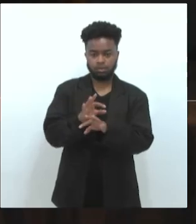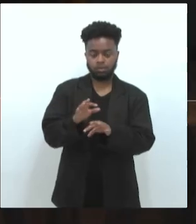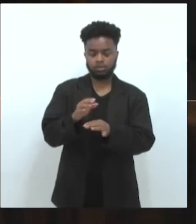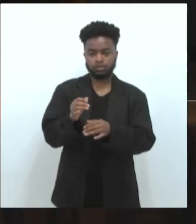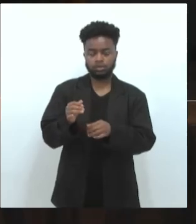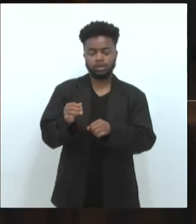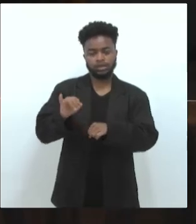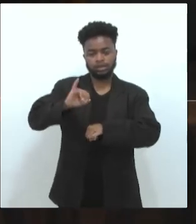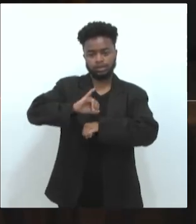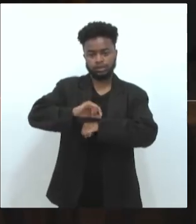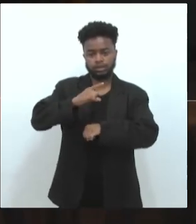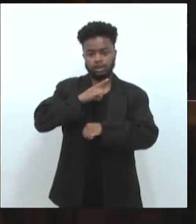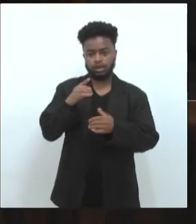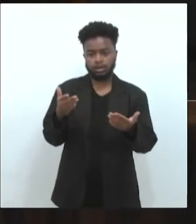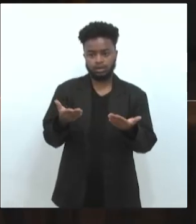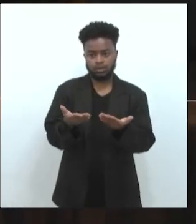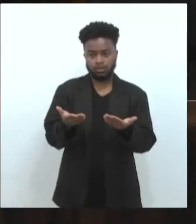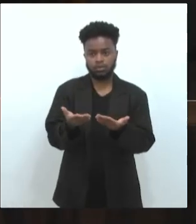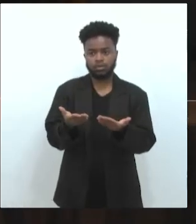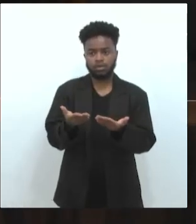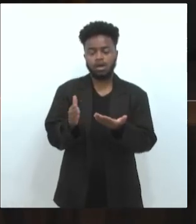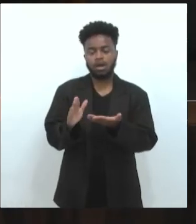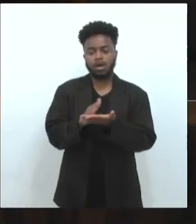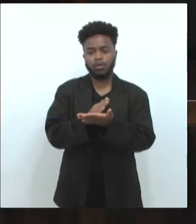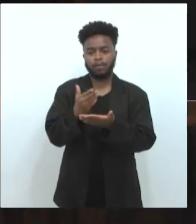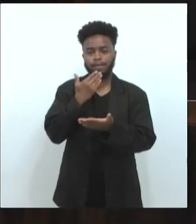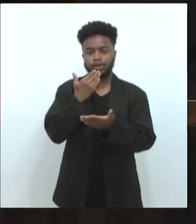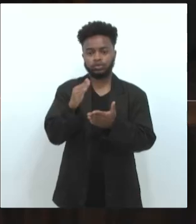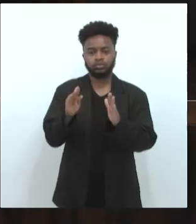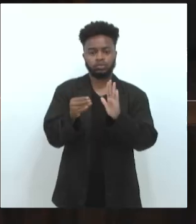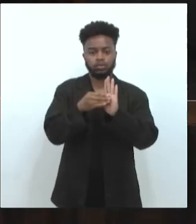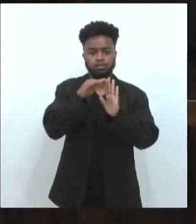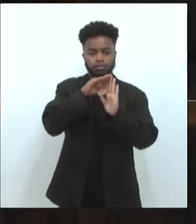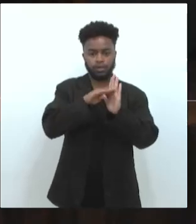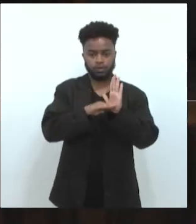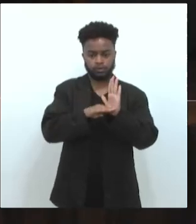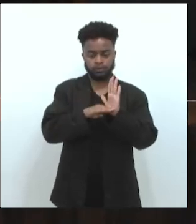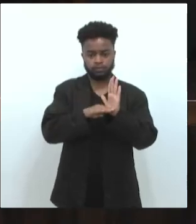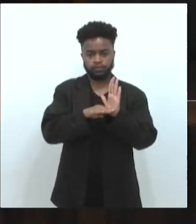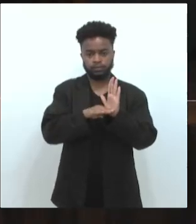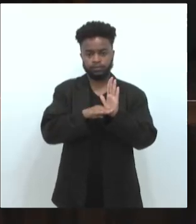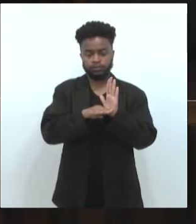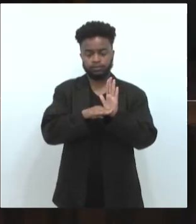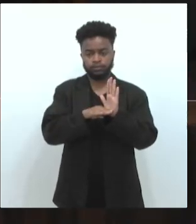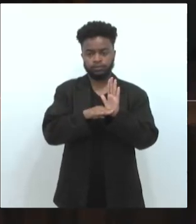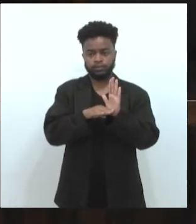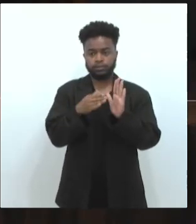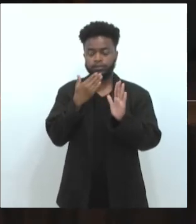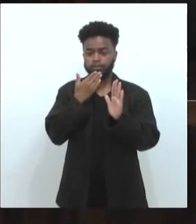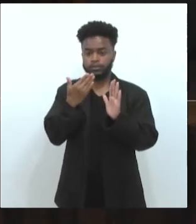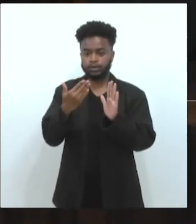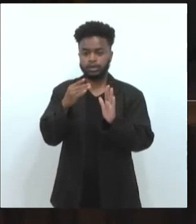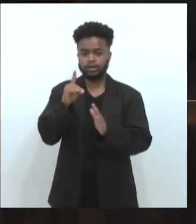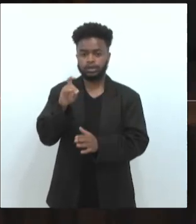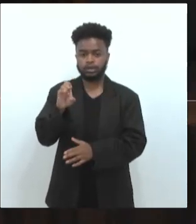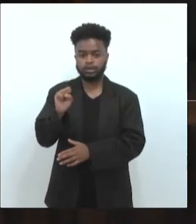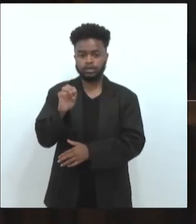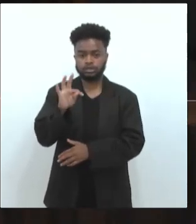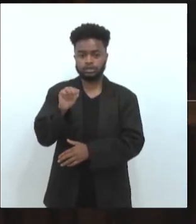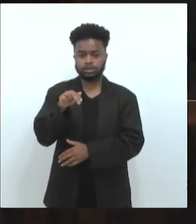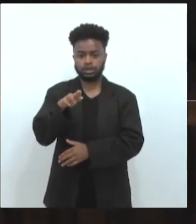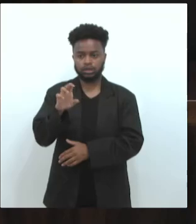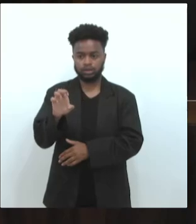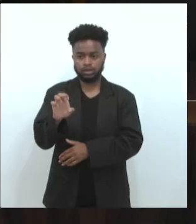sobre a mesa os seguintes requerimentos. O requerimento de destaque